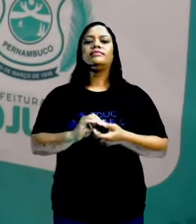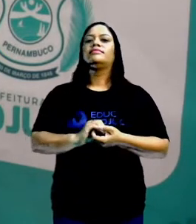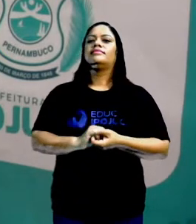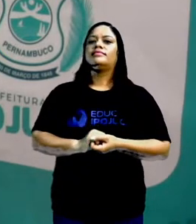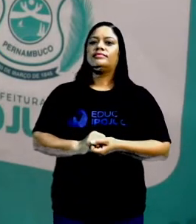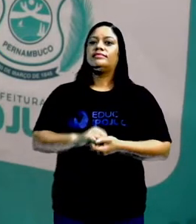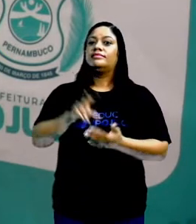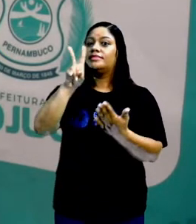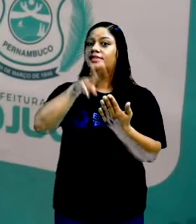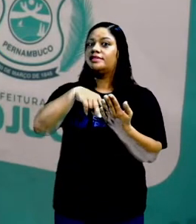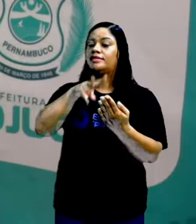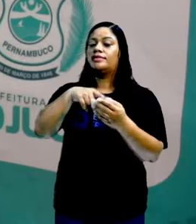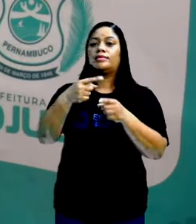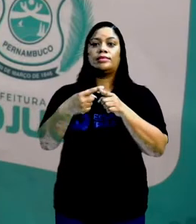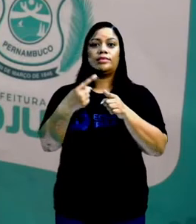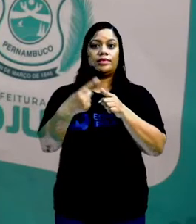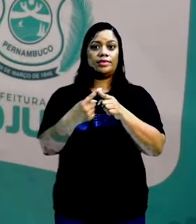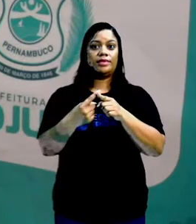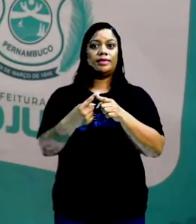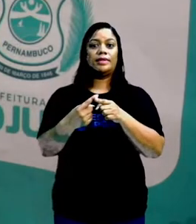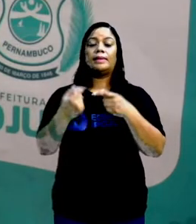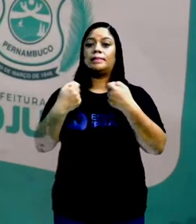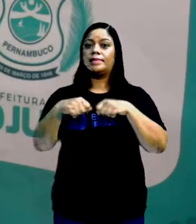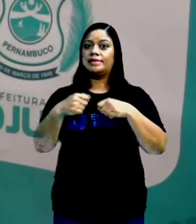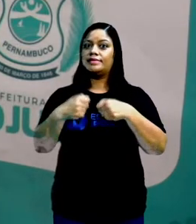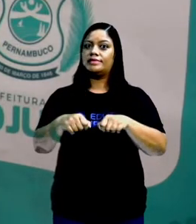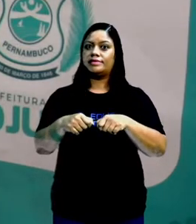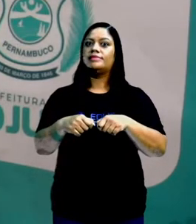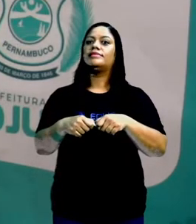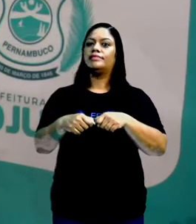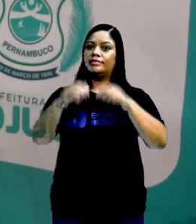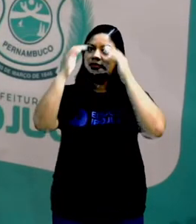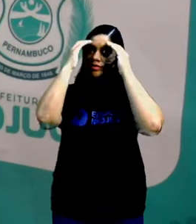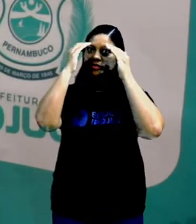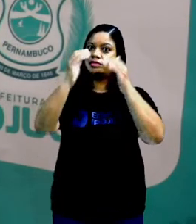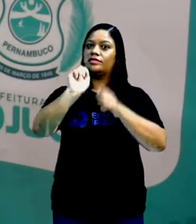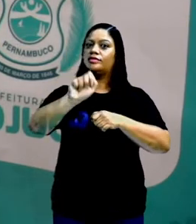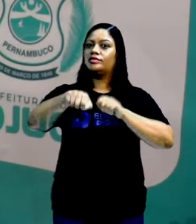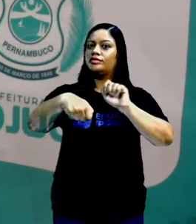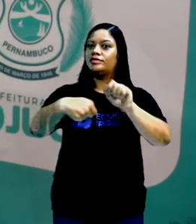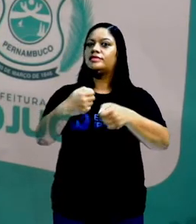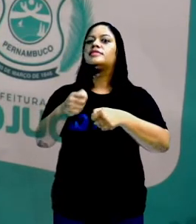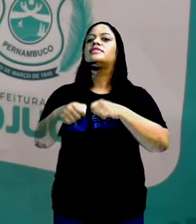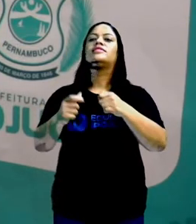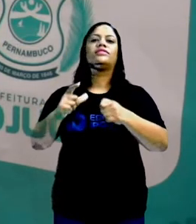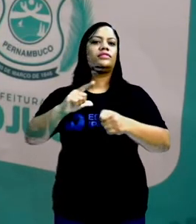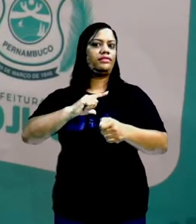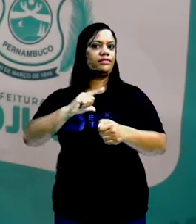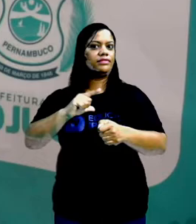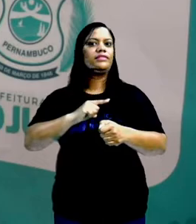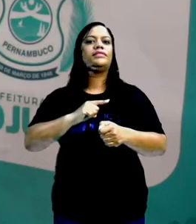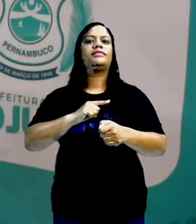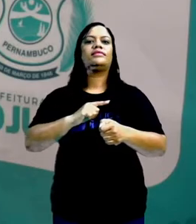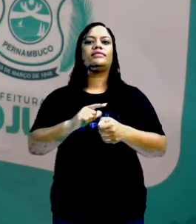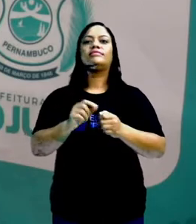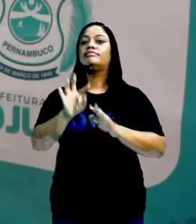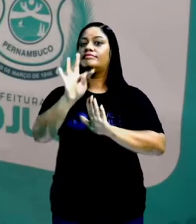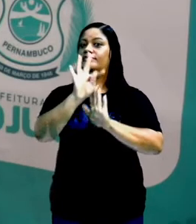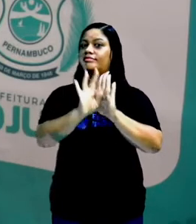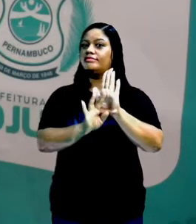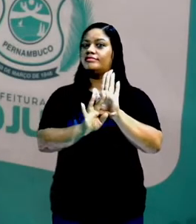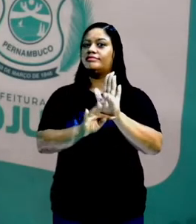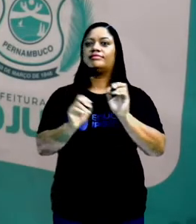Na leitura. Porque nós devemos respeitar a sinalização, ou seja, a pontuação,